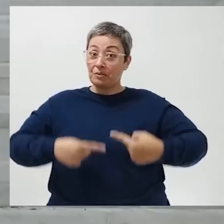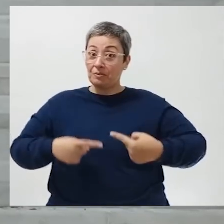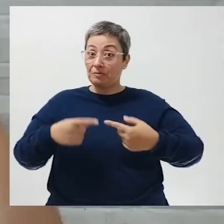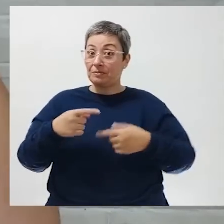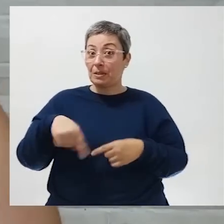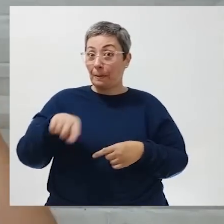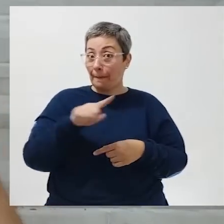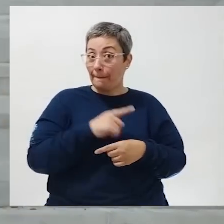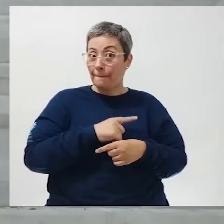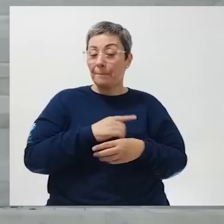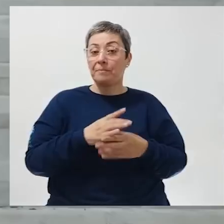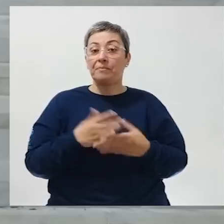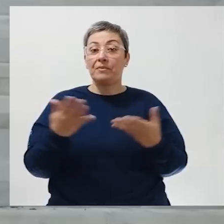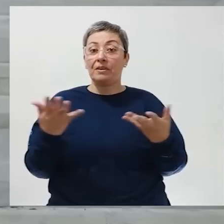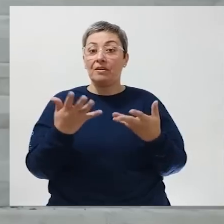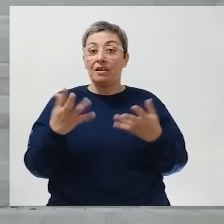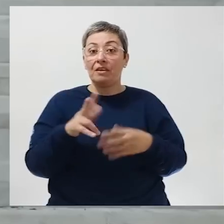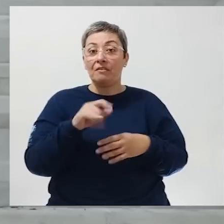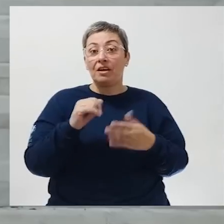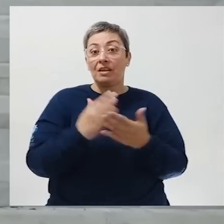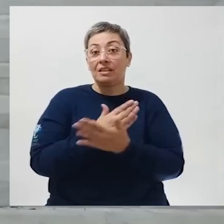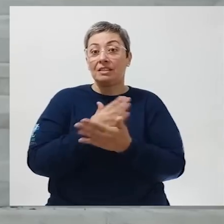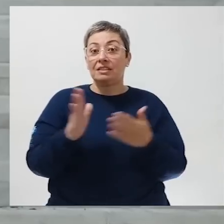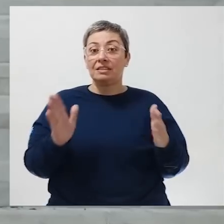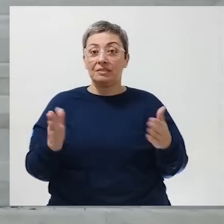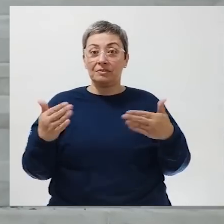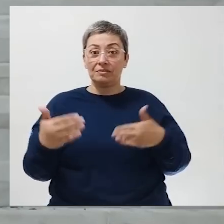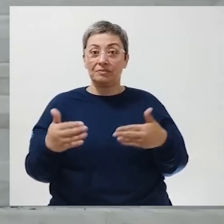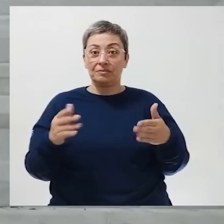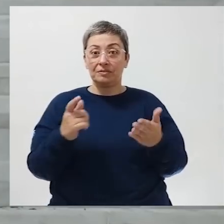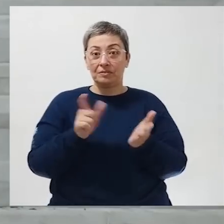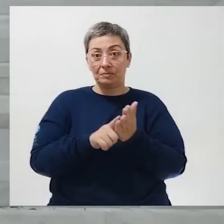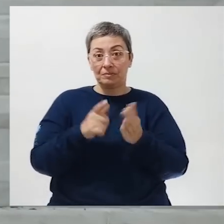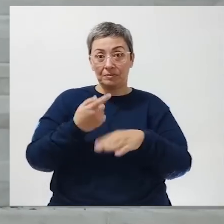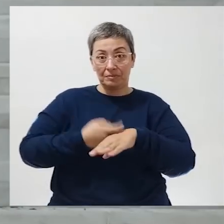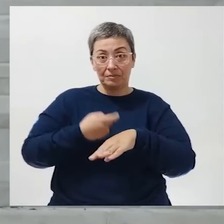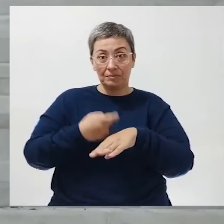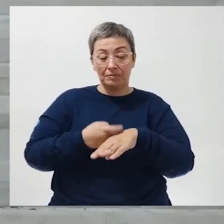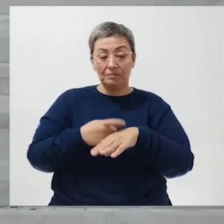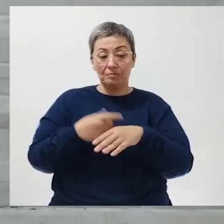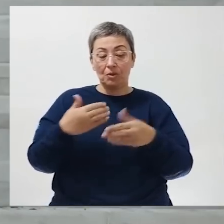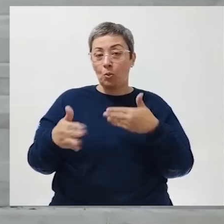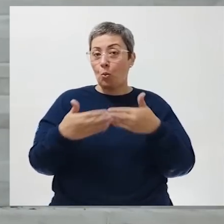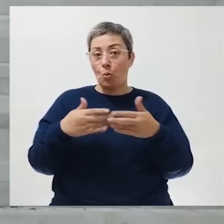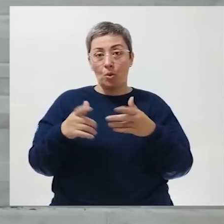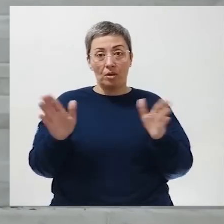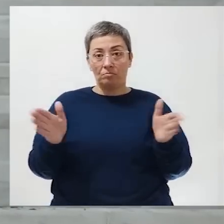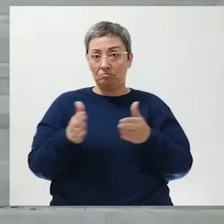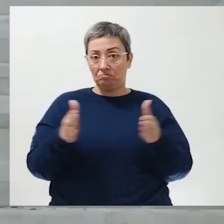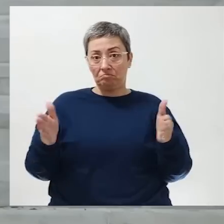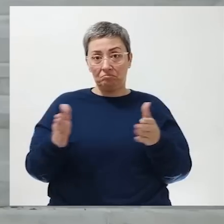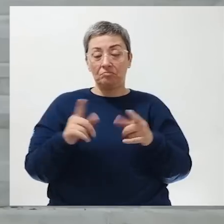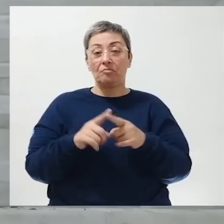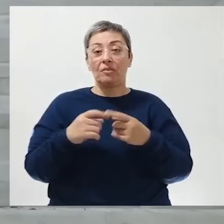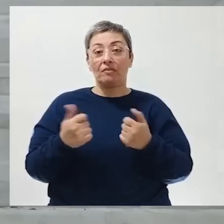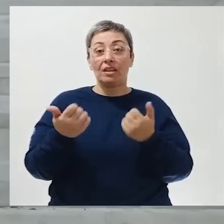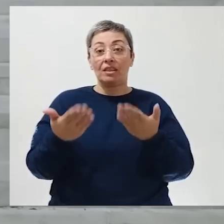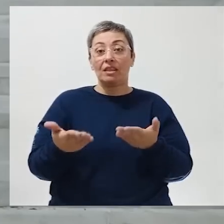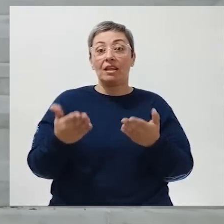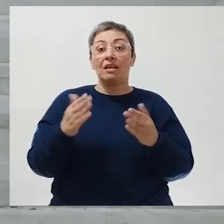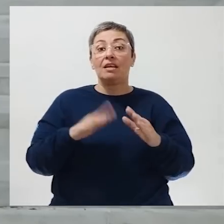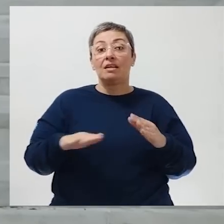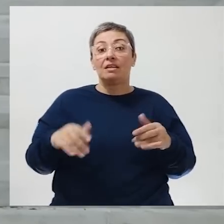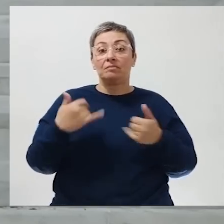para vocês. Vocês vão separar uma caixa de papelão de qualquer tamanho e vocês vão dar para a